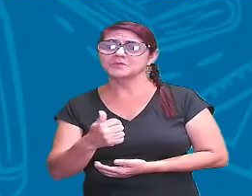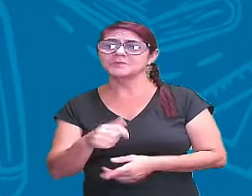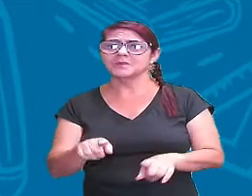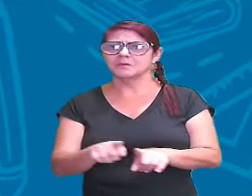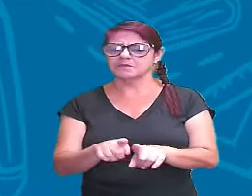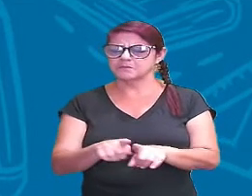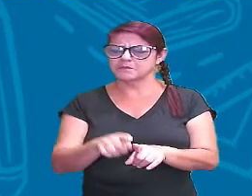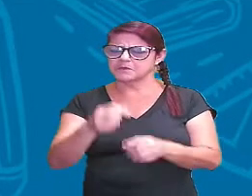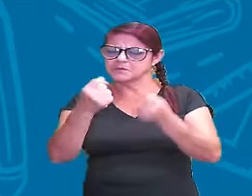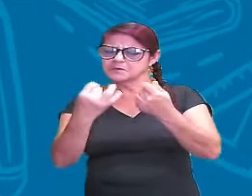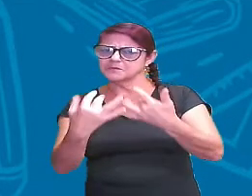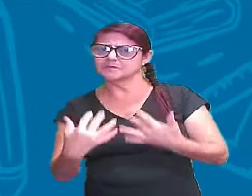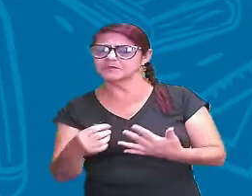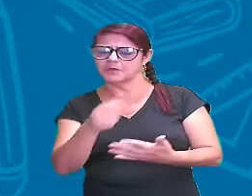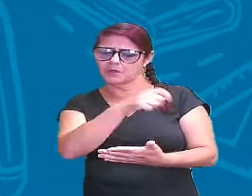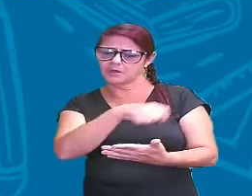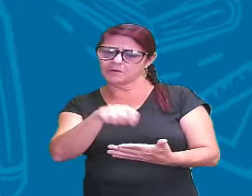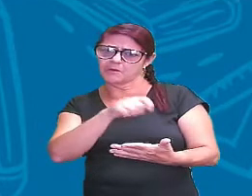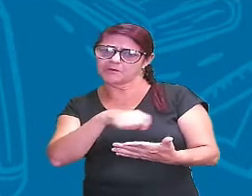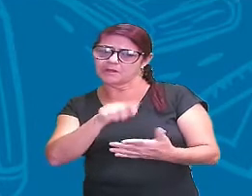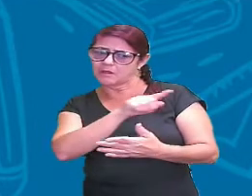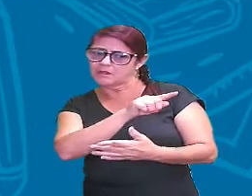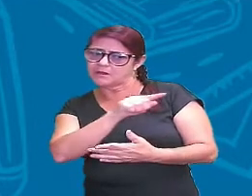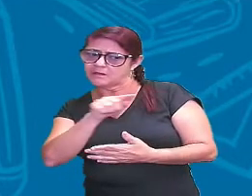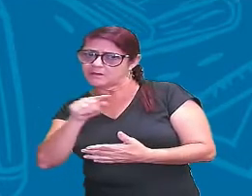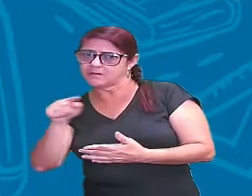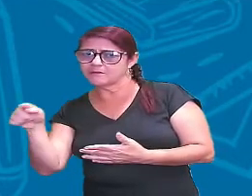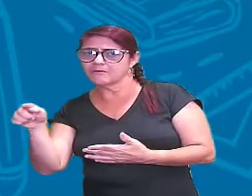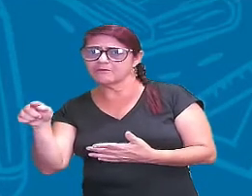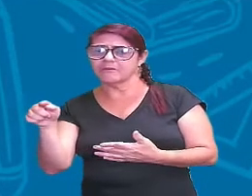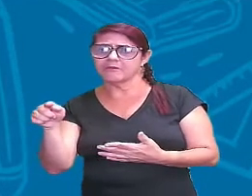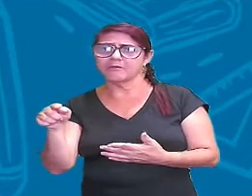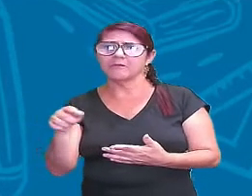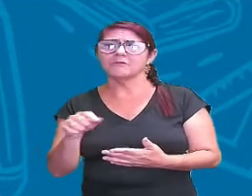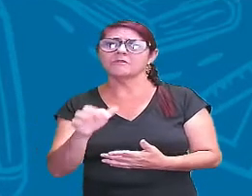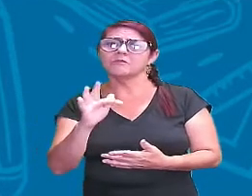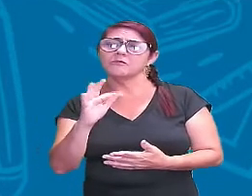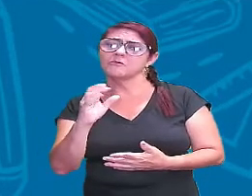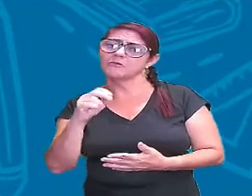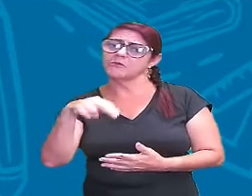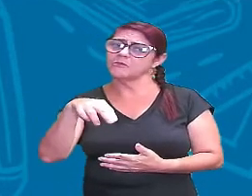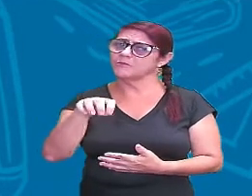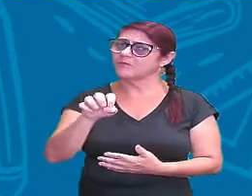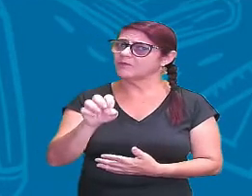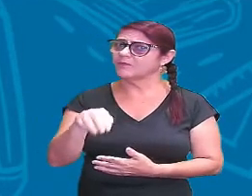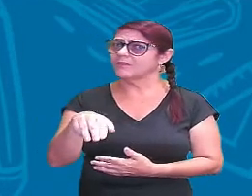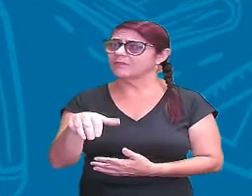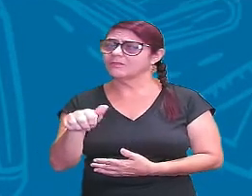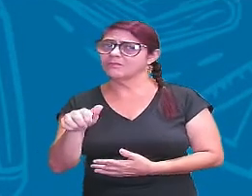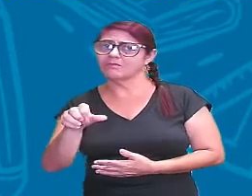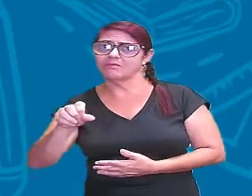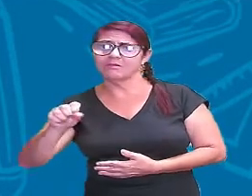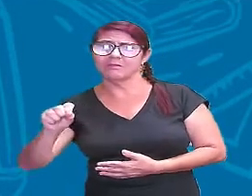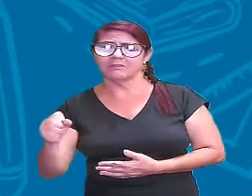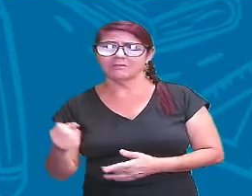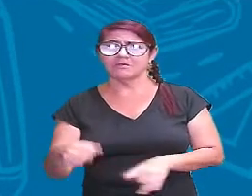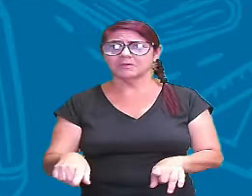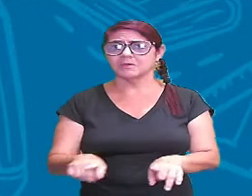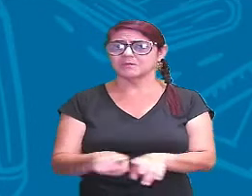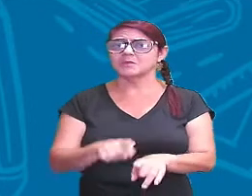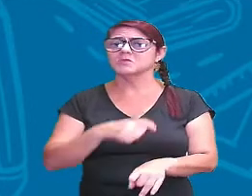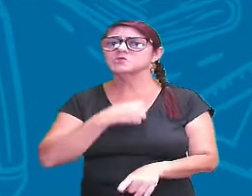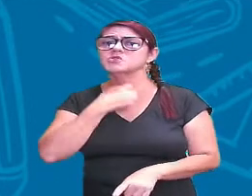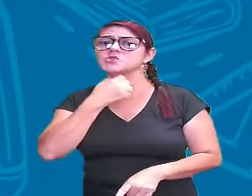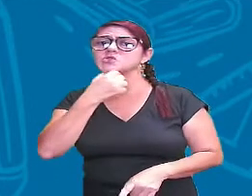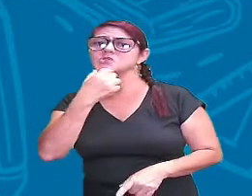as palavras utilizando regras de correspondências fonema e grafema, que é som